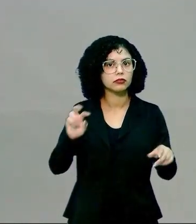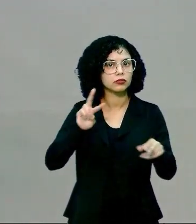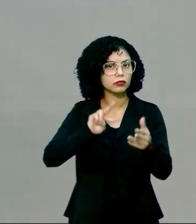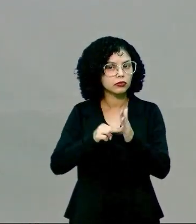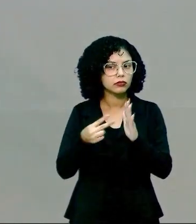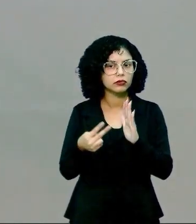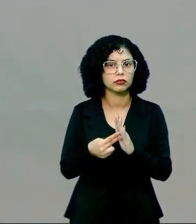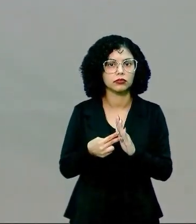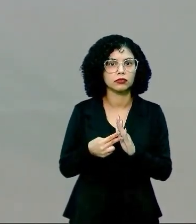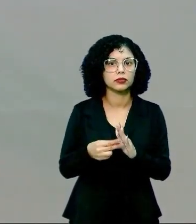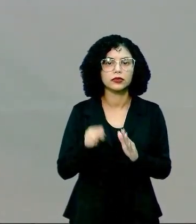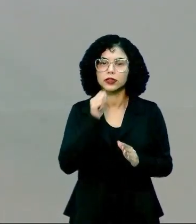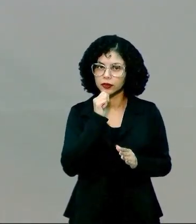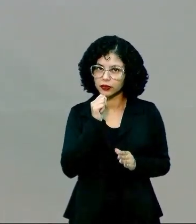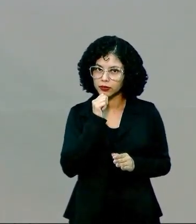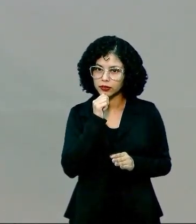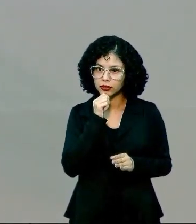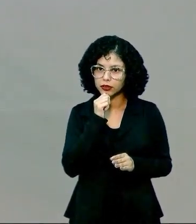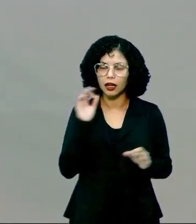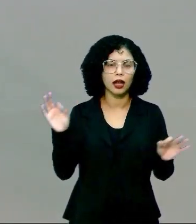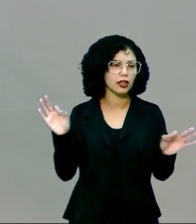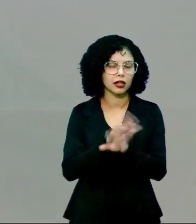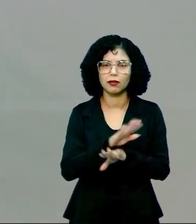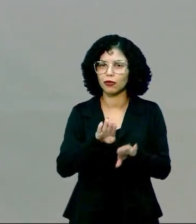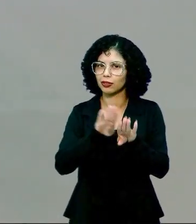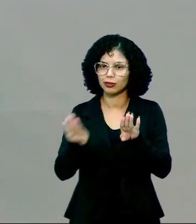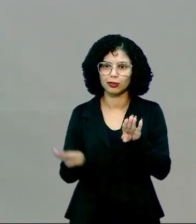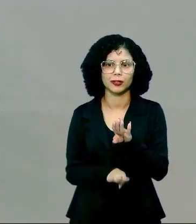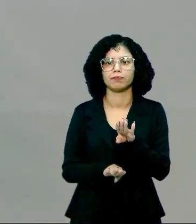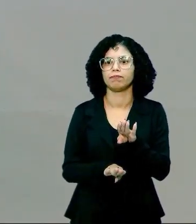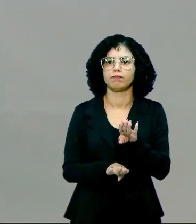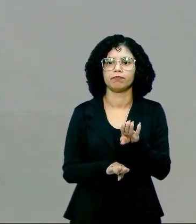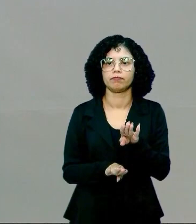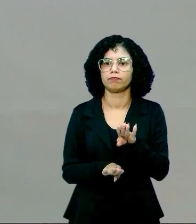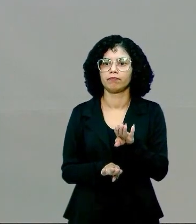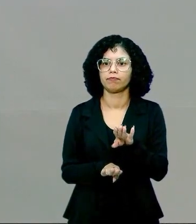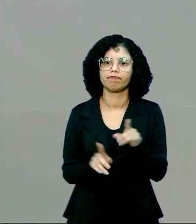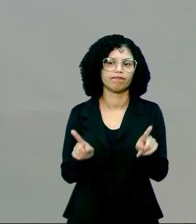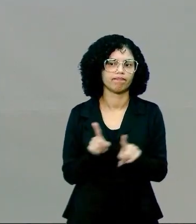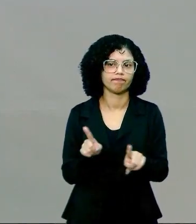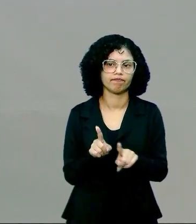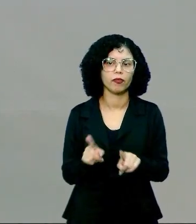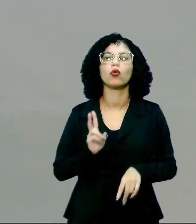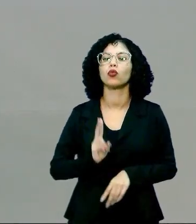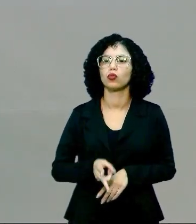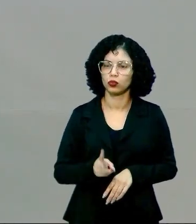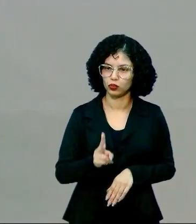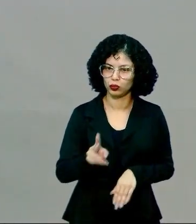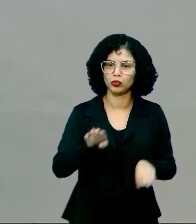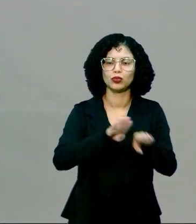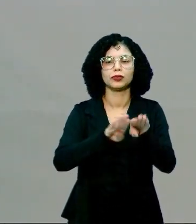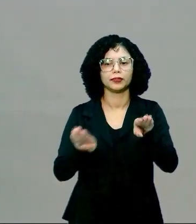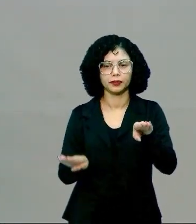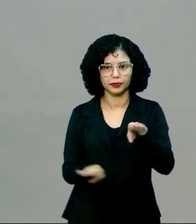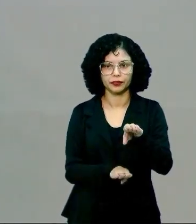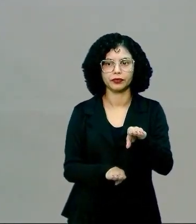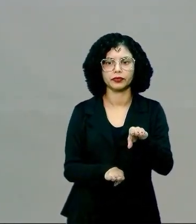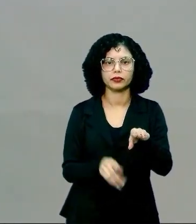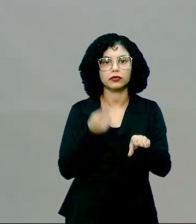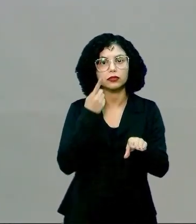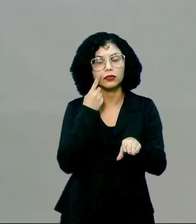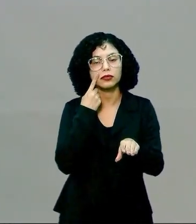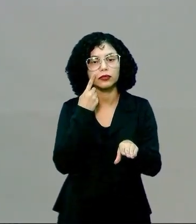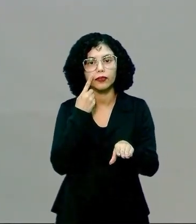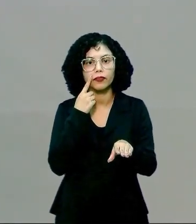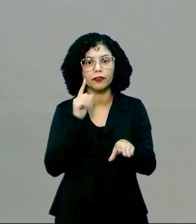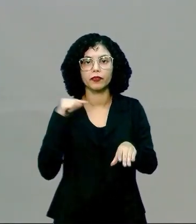quer dizer que essa desigualdade entre homens e mulheres ela já foi resolvida. Basta você olhar.